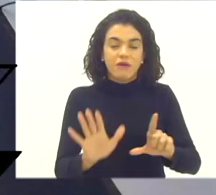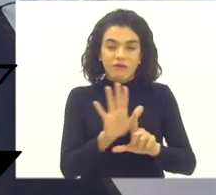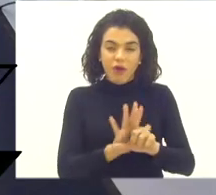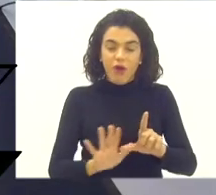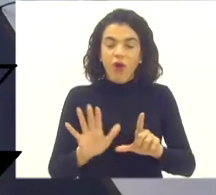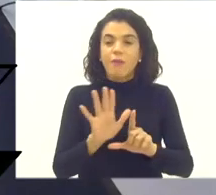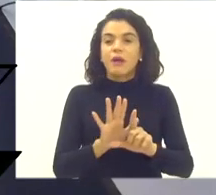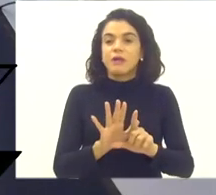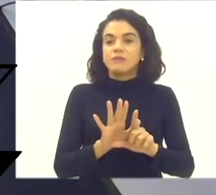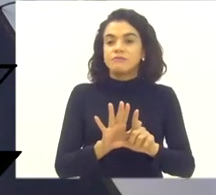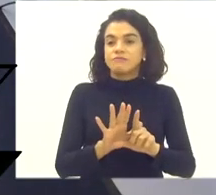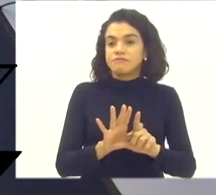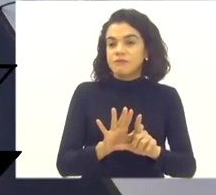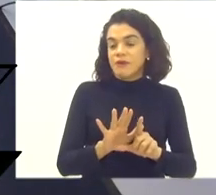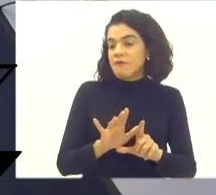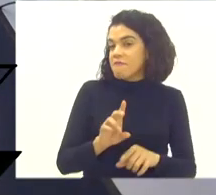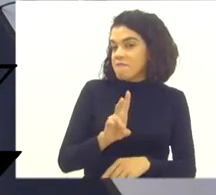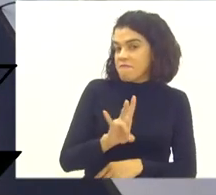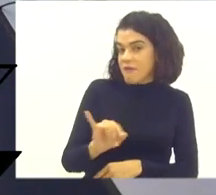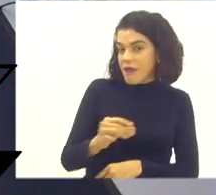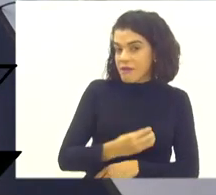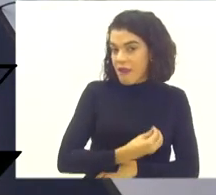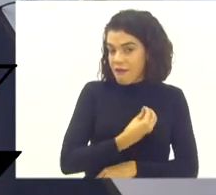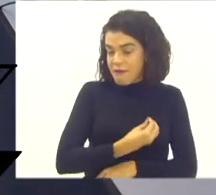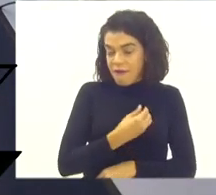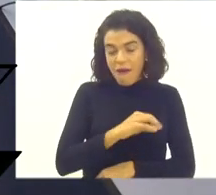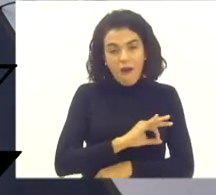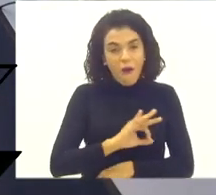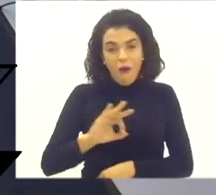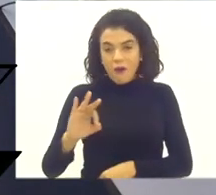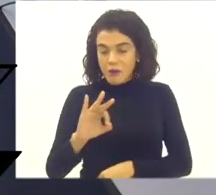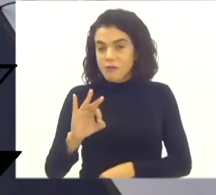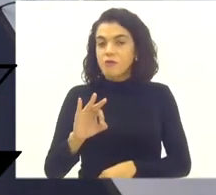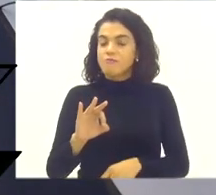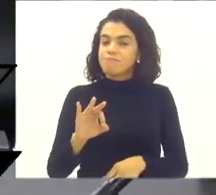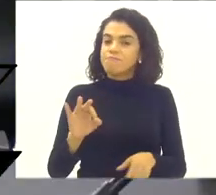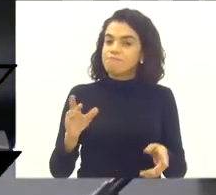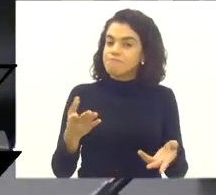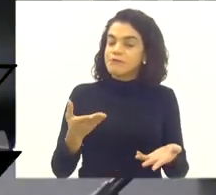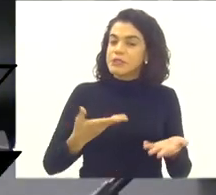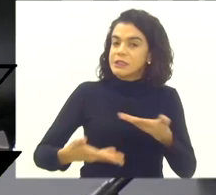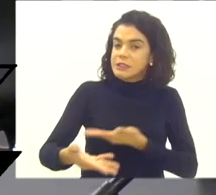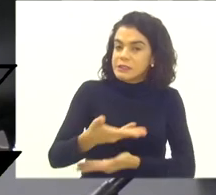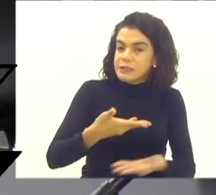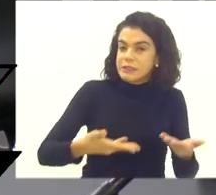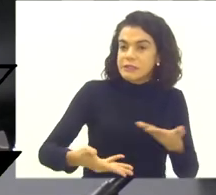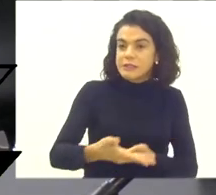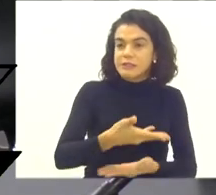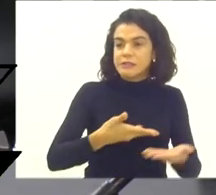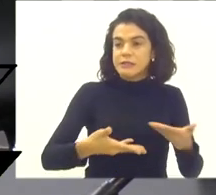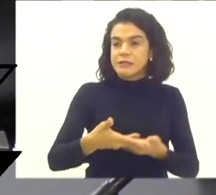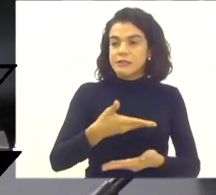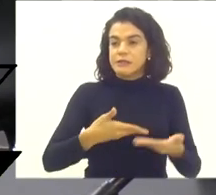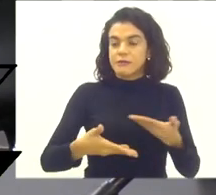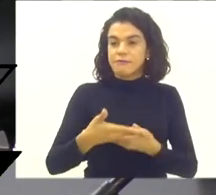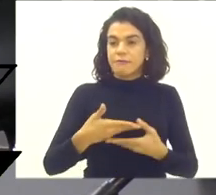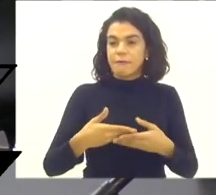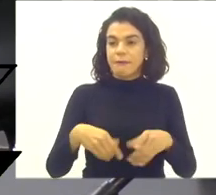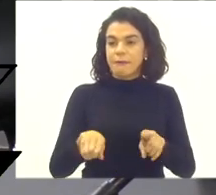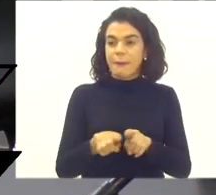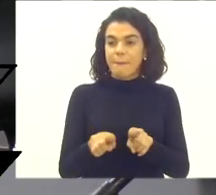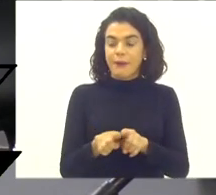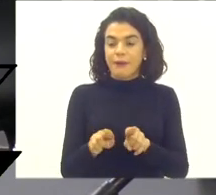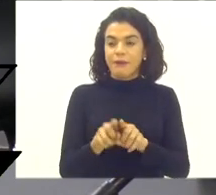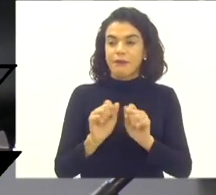vão vão estar aqui eu acho que é muito importante essa questão de tratar de a casa